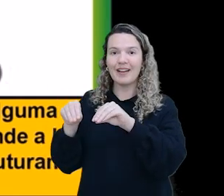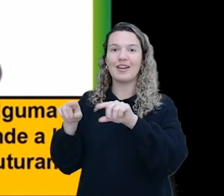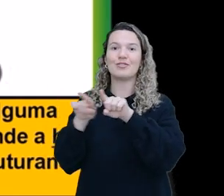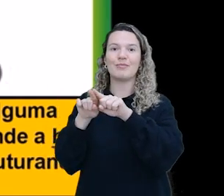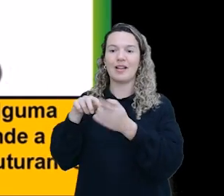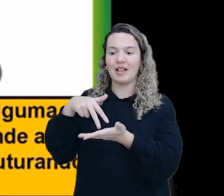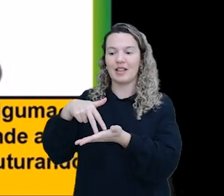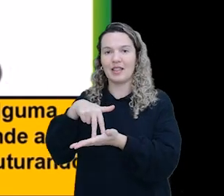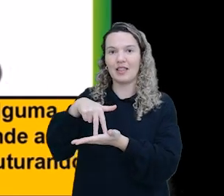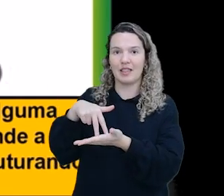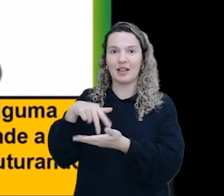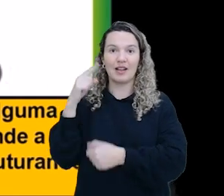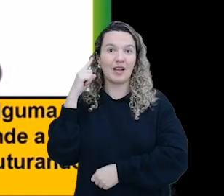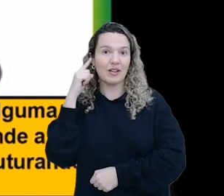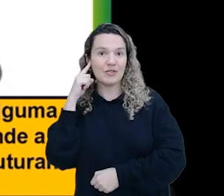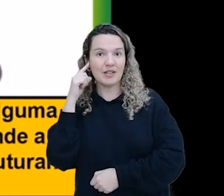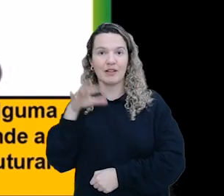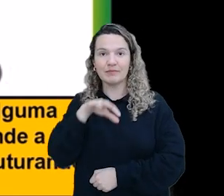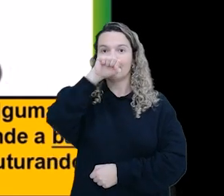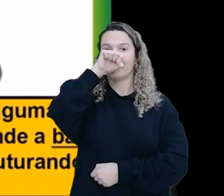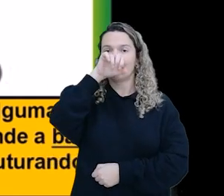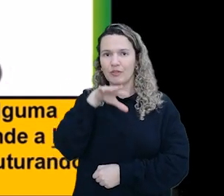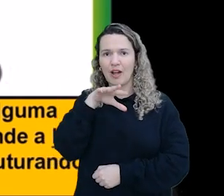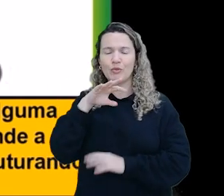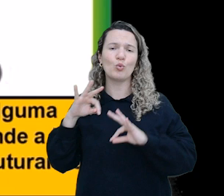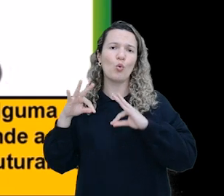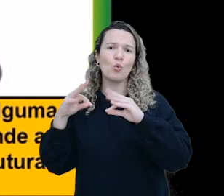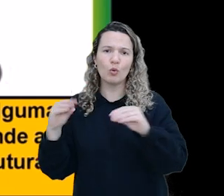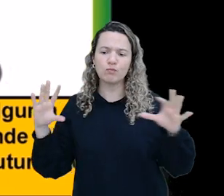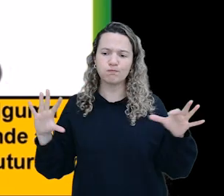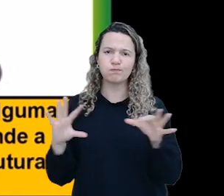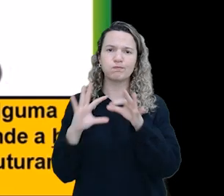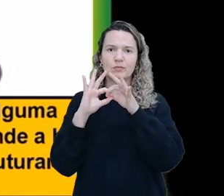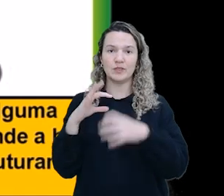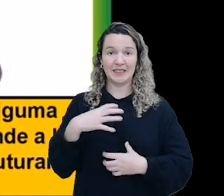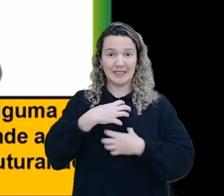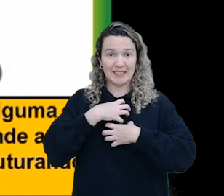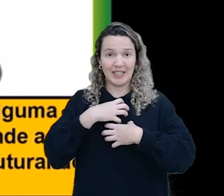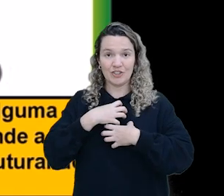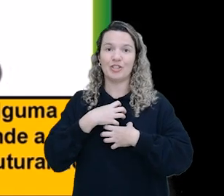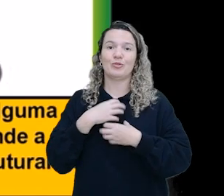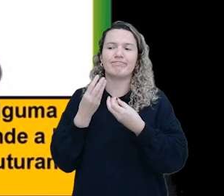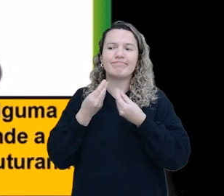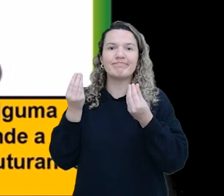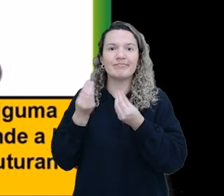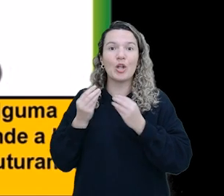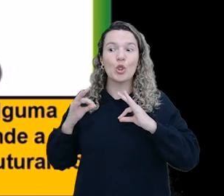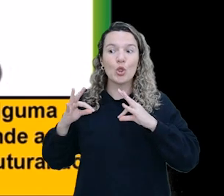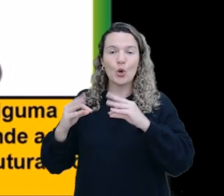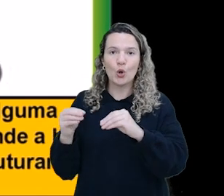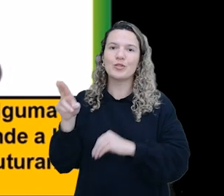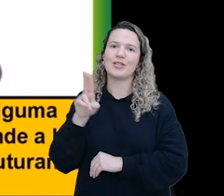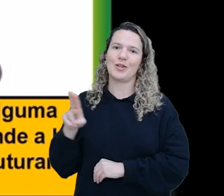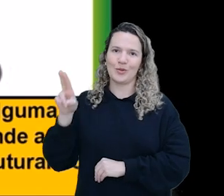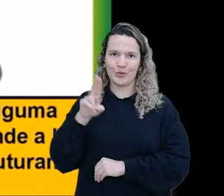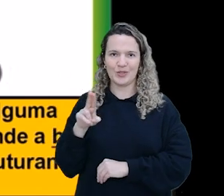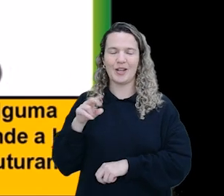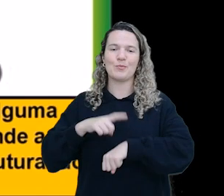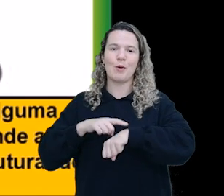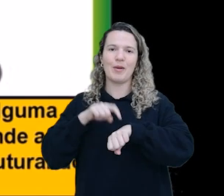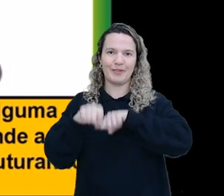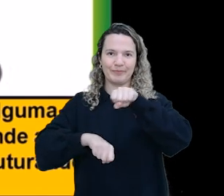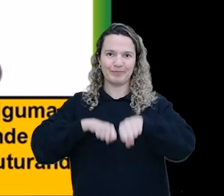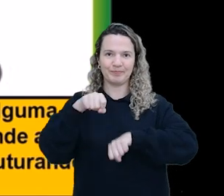tátil, o sistema vestibular, a propriocepção, a audição, o olfato. É possível que todos